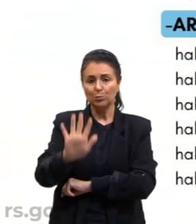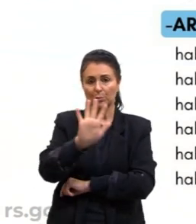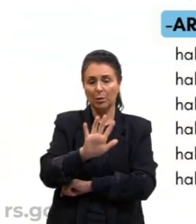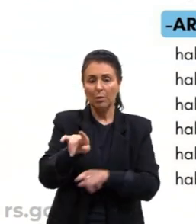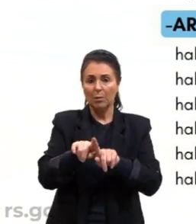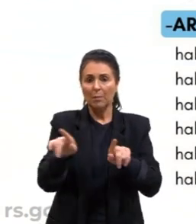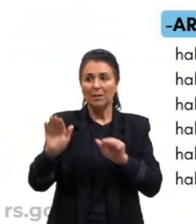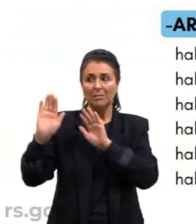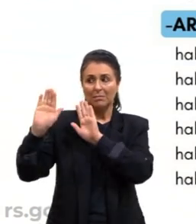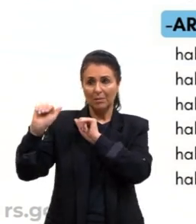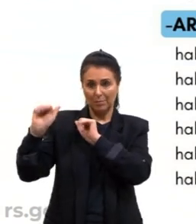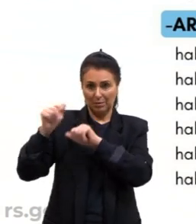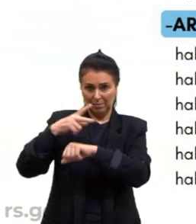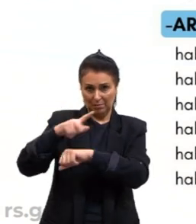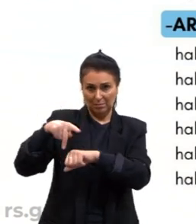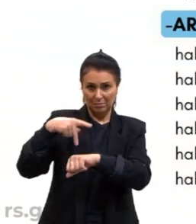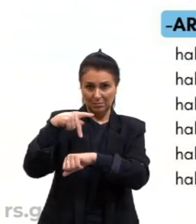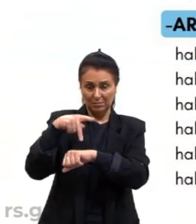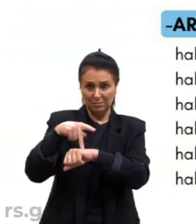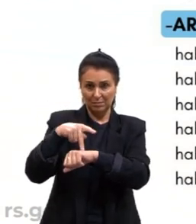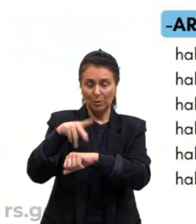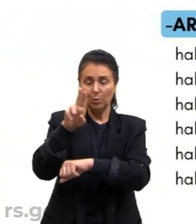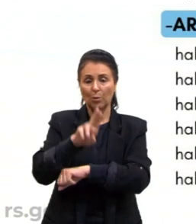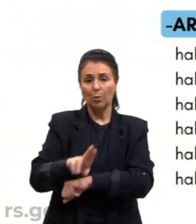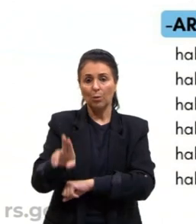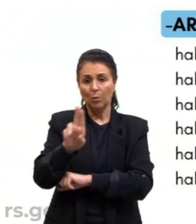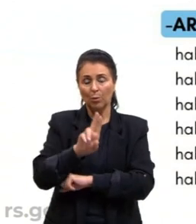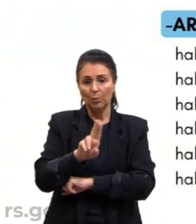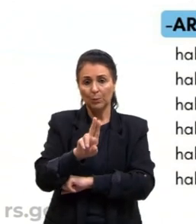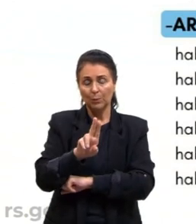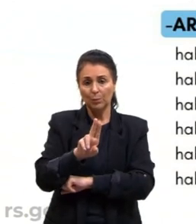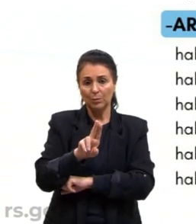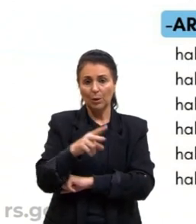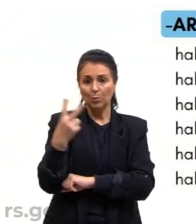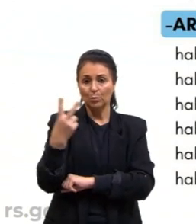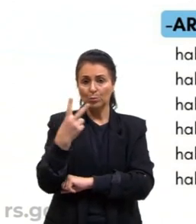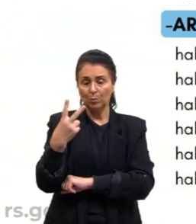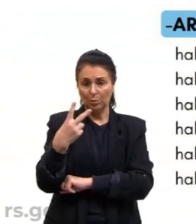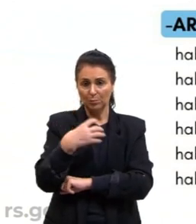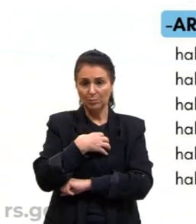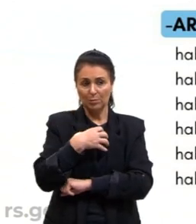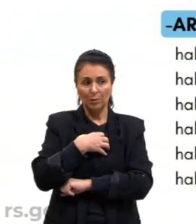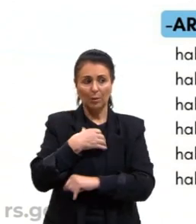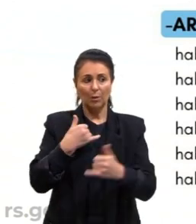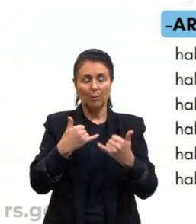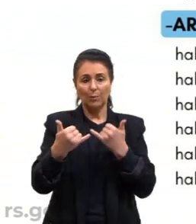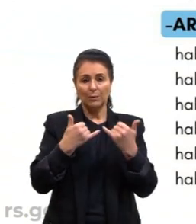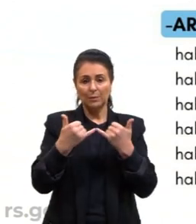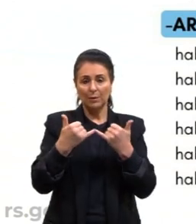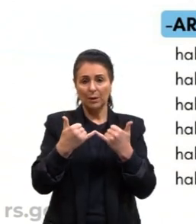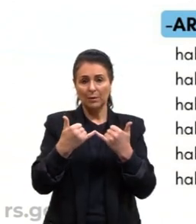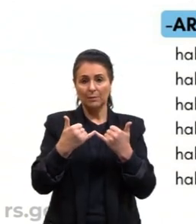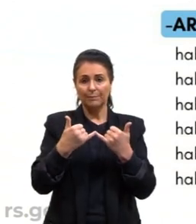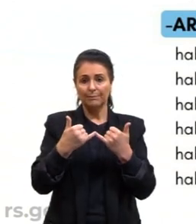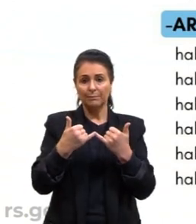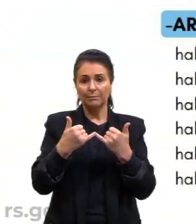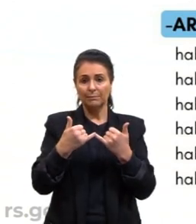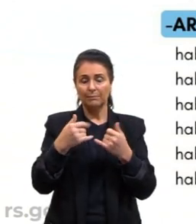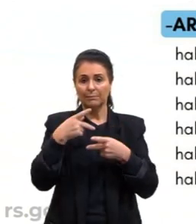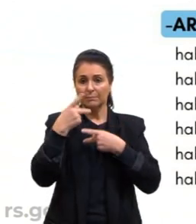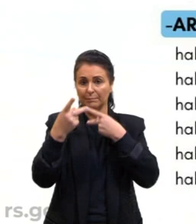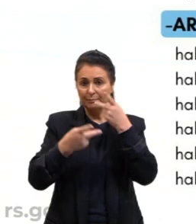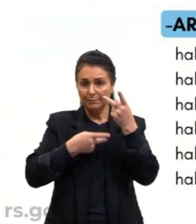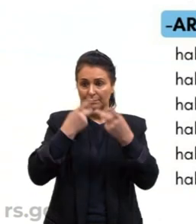mas na Espanha a gente a se utiliza as duas formas são utilizados por exemplo a Lara